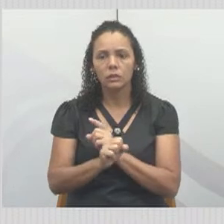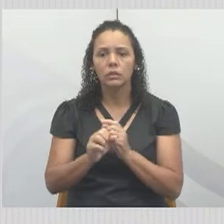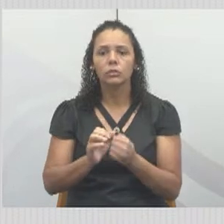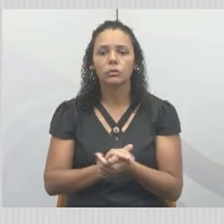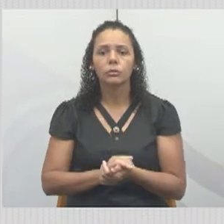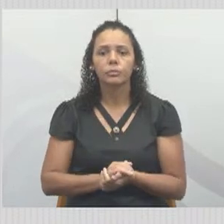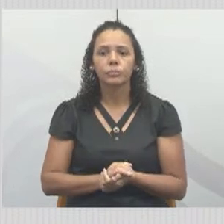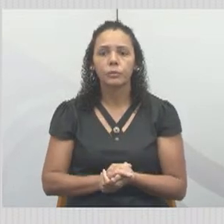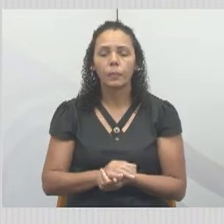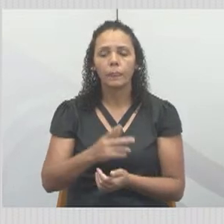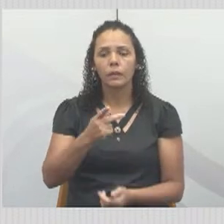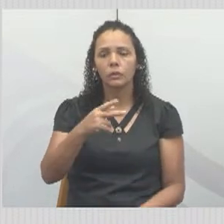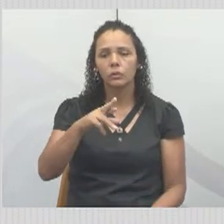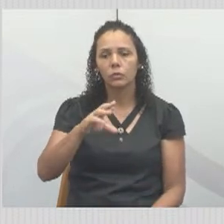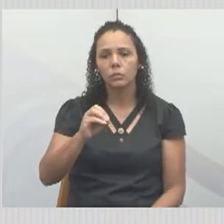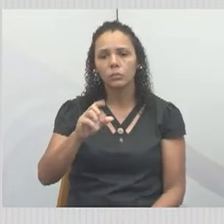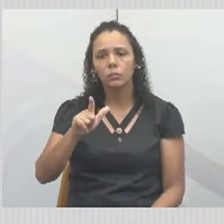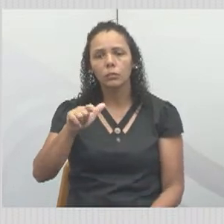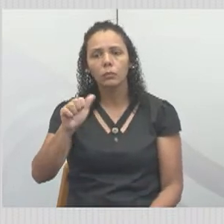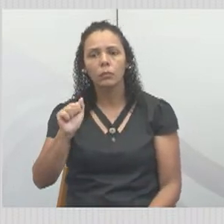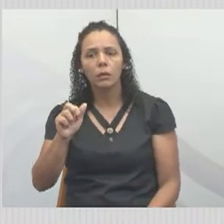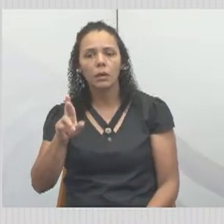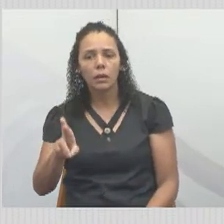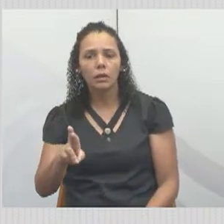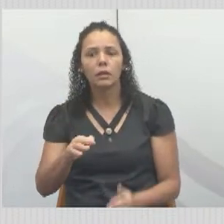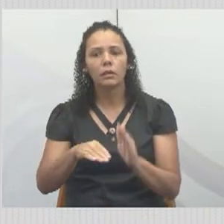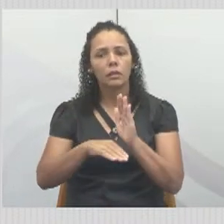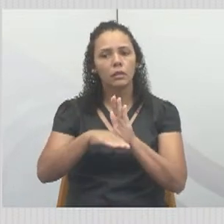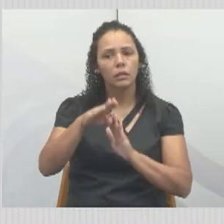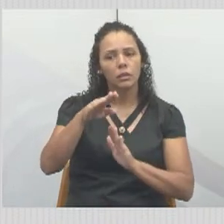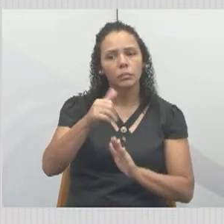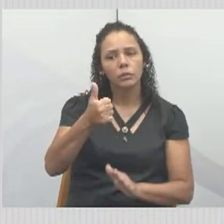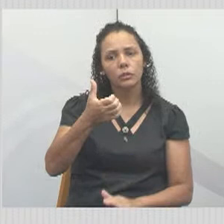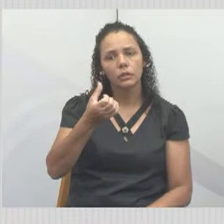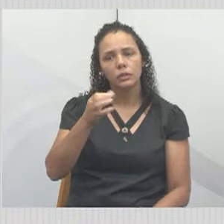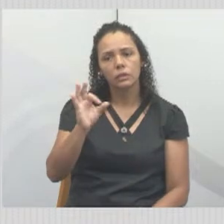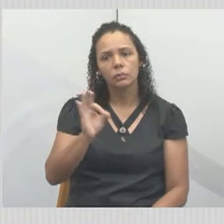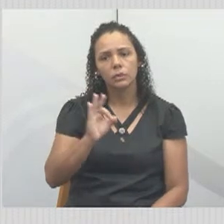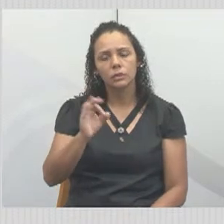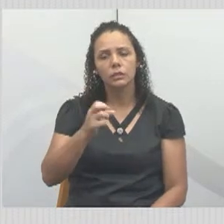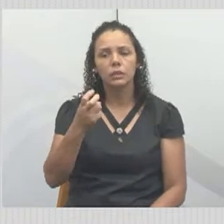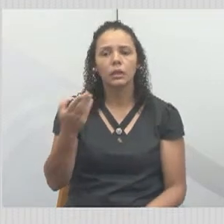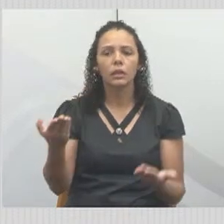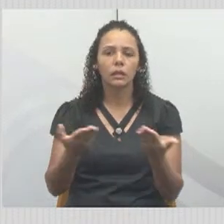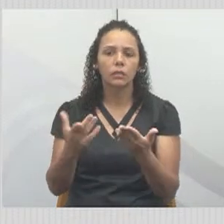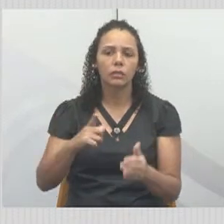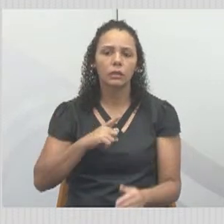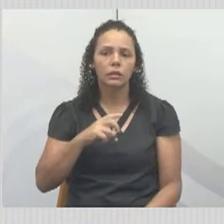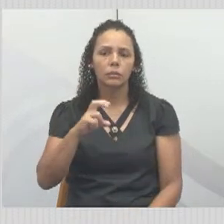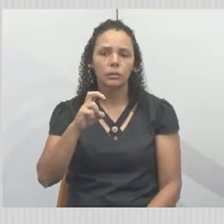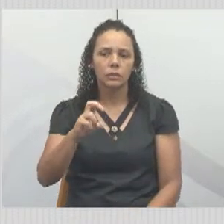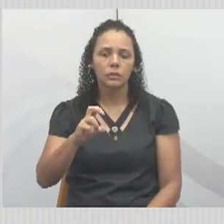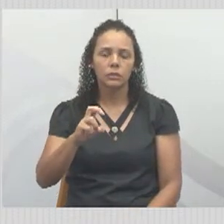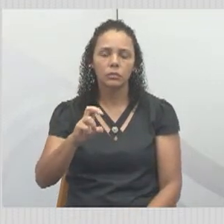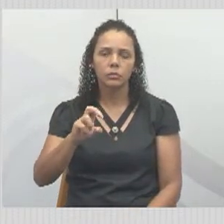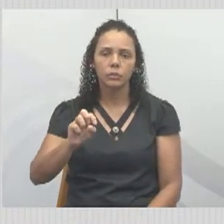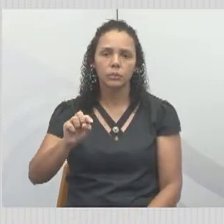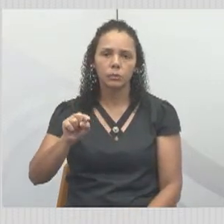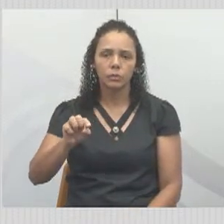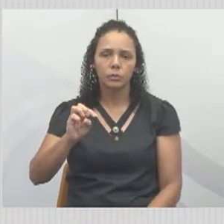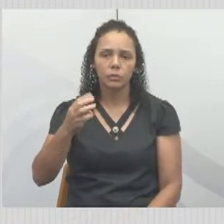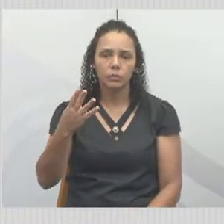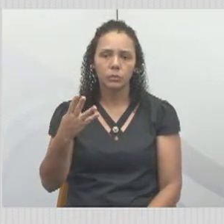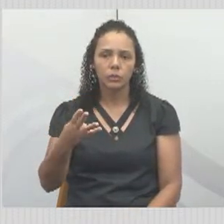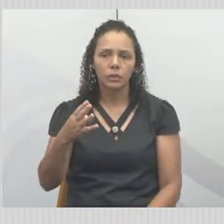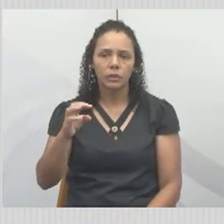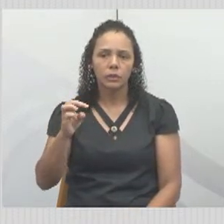Habitação, a gente sai de 4,3 executado em 2023, a LOA de 2023, desculpem, para a